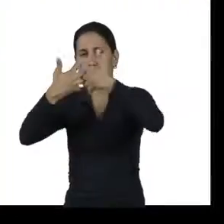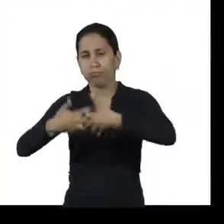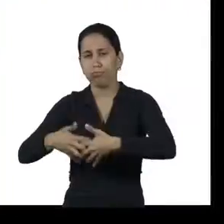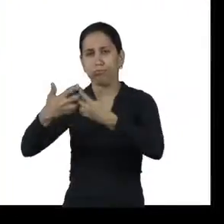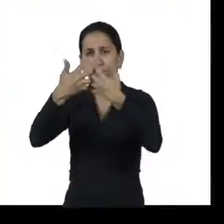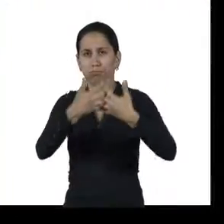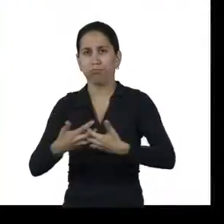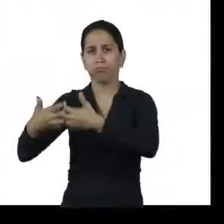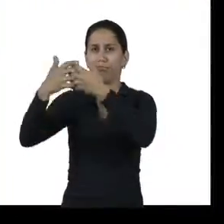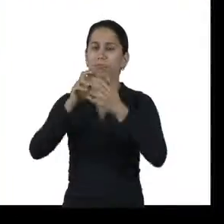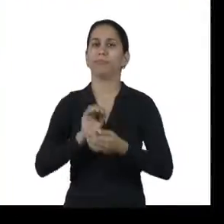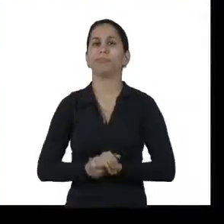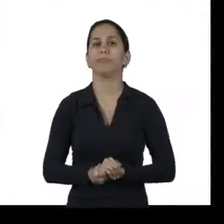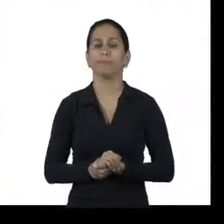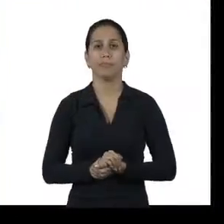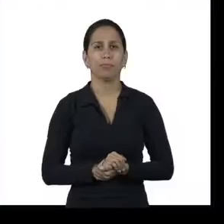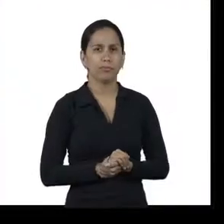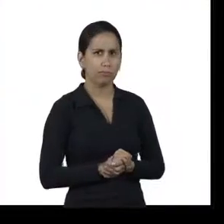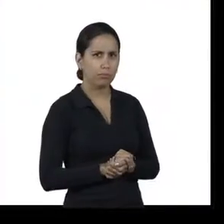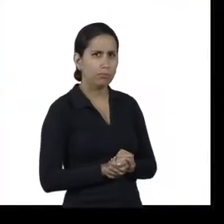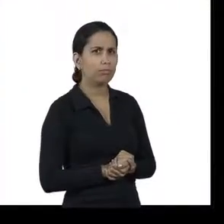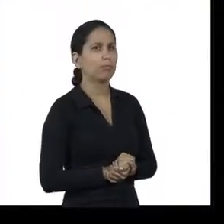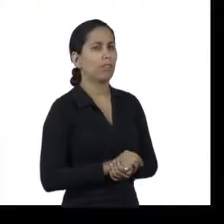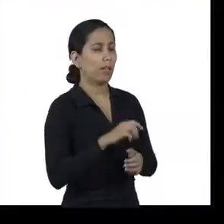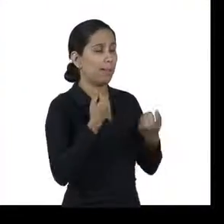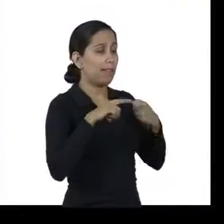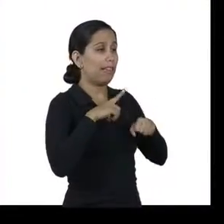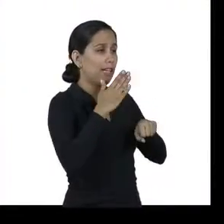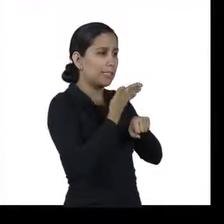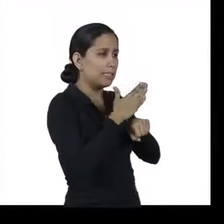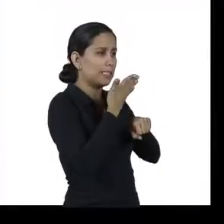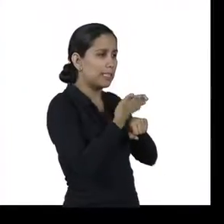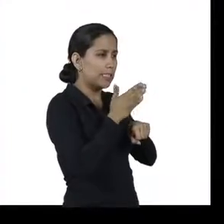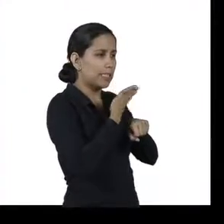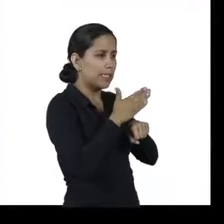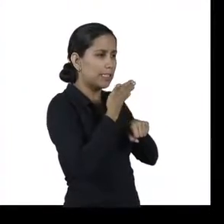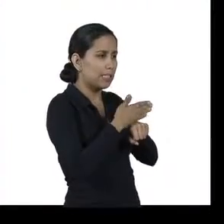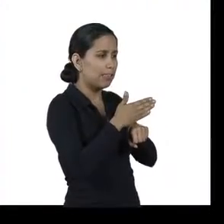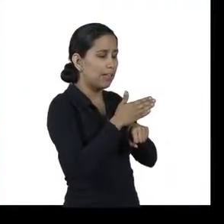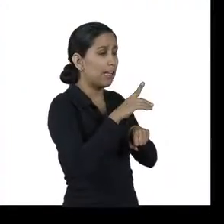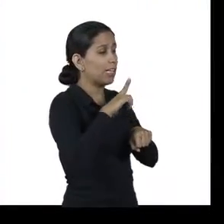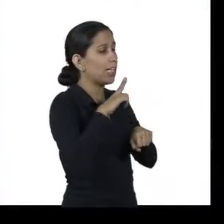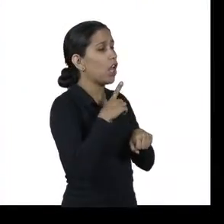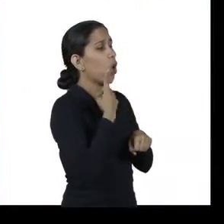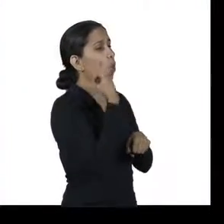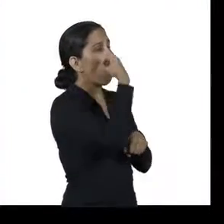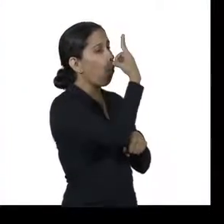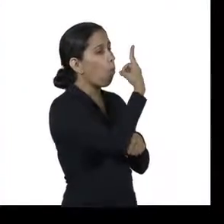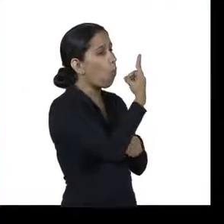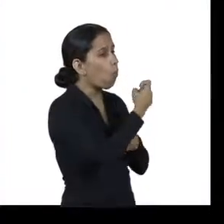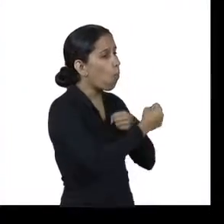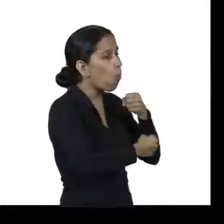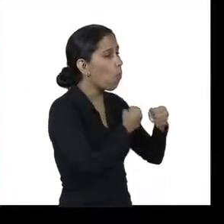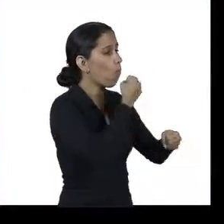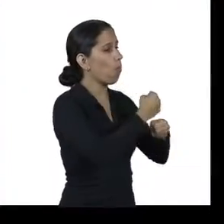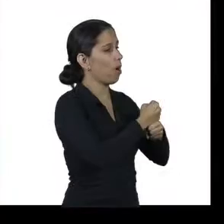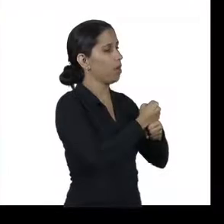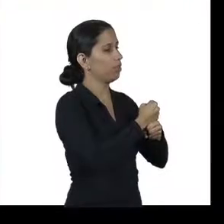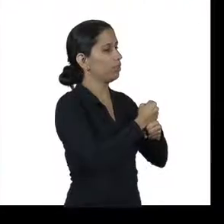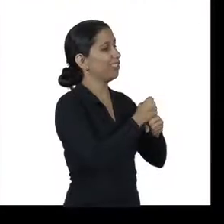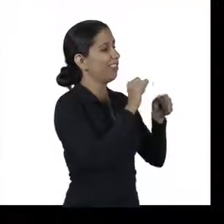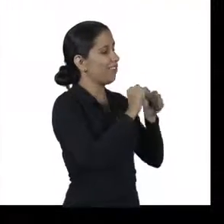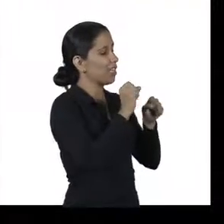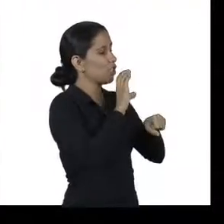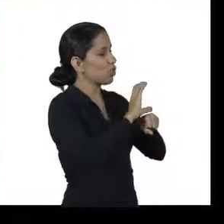Para você ser um operador de máquina pesada, você tem que ter um treinamento. Esse treinamento é válido por um ano. Após um ano, você tem que fazer uma